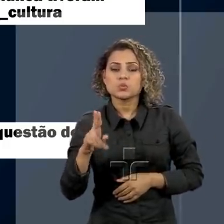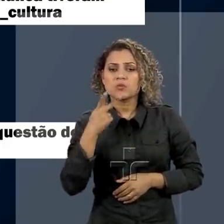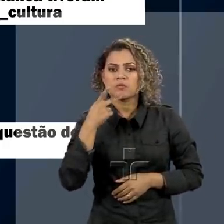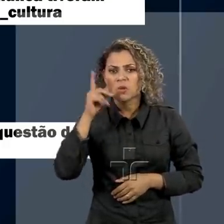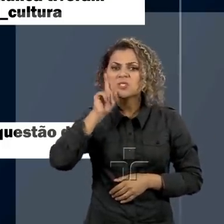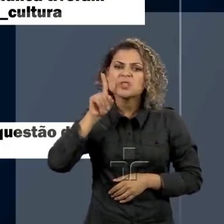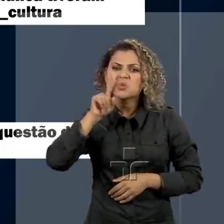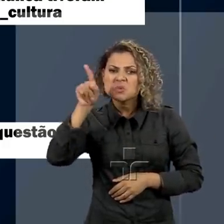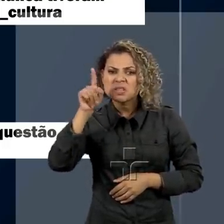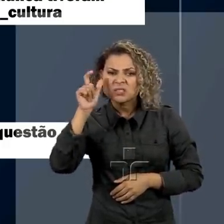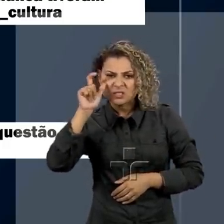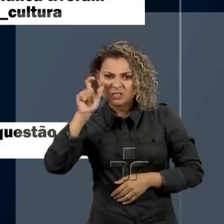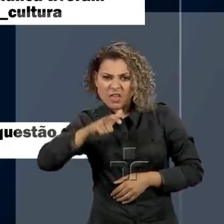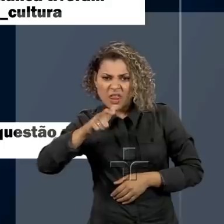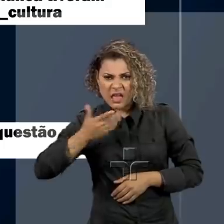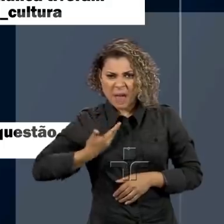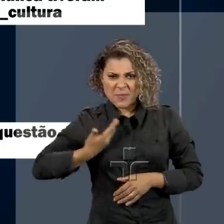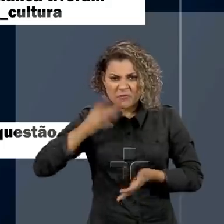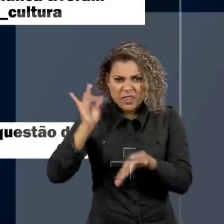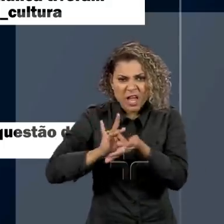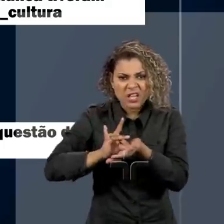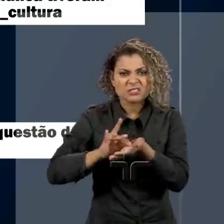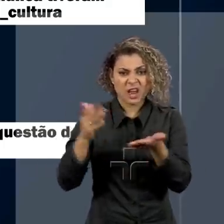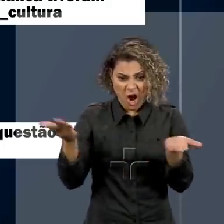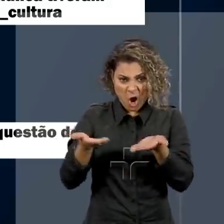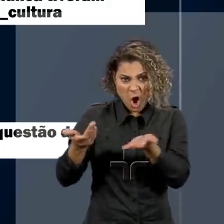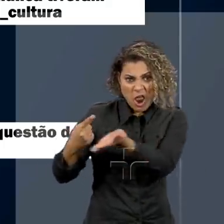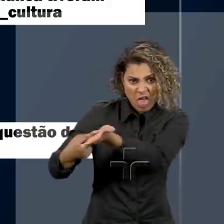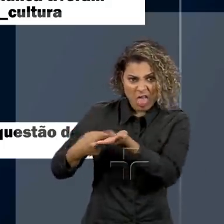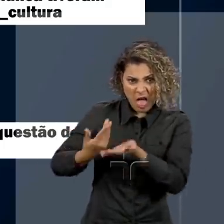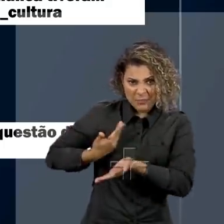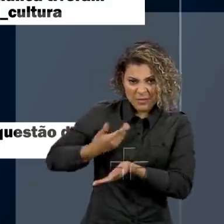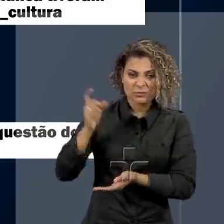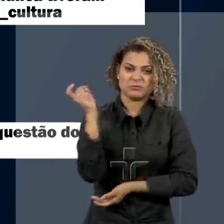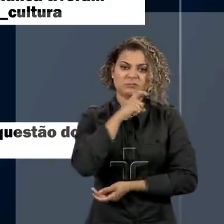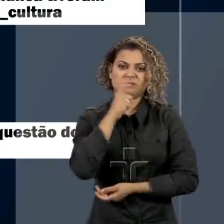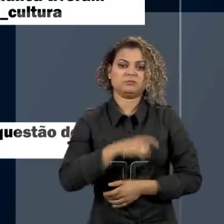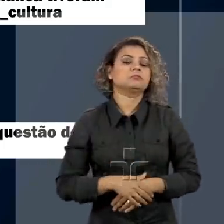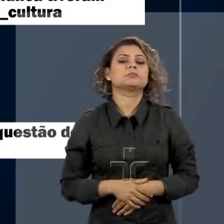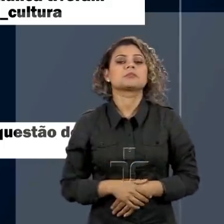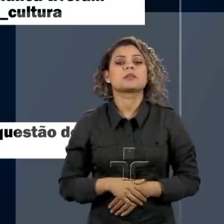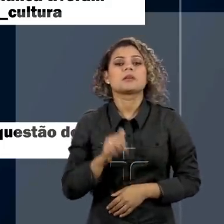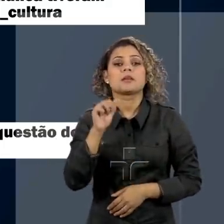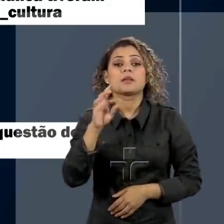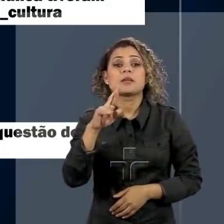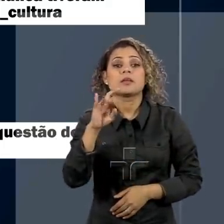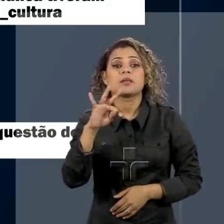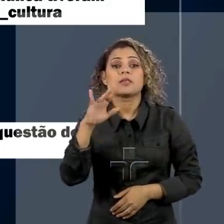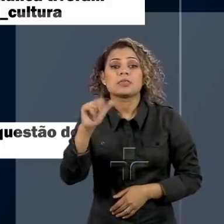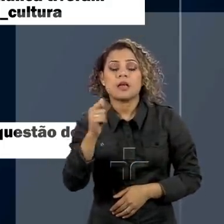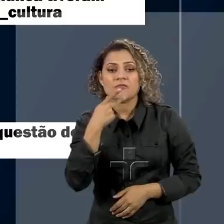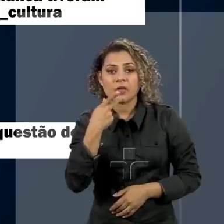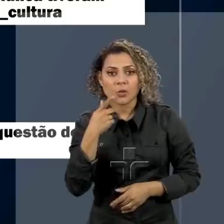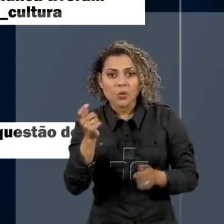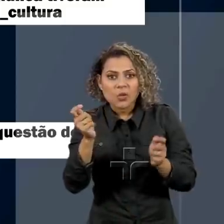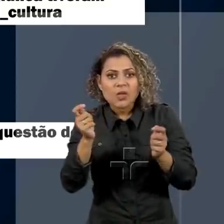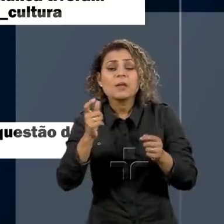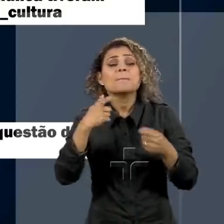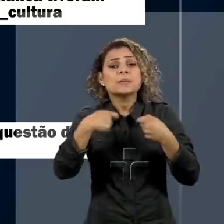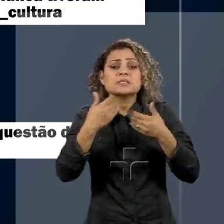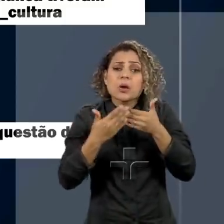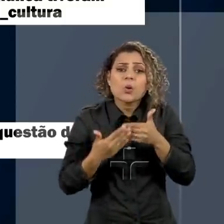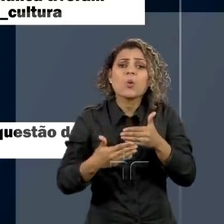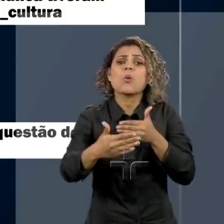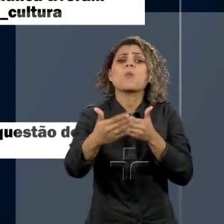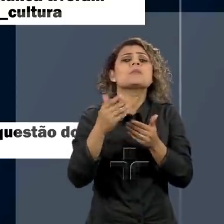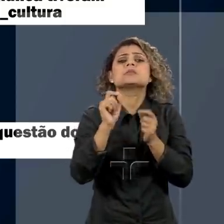Unidos nunca tiveram amigos e não é agora que vão fazer. E a Rita Aparecida Dami diz, tem que começar com